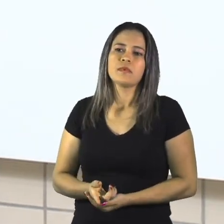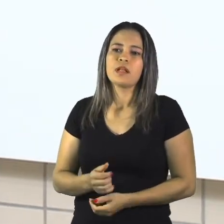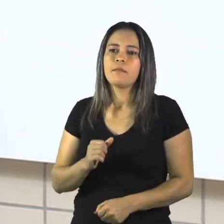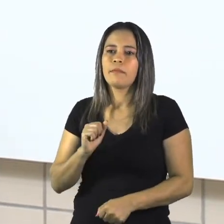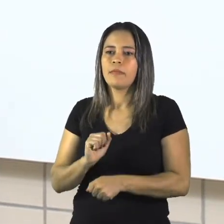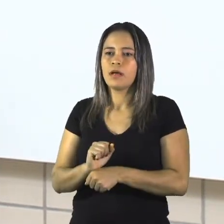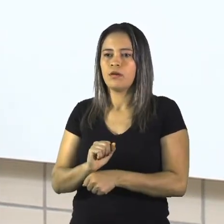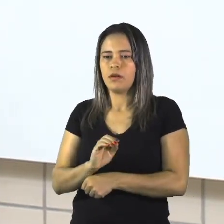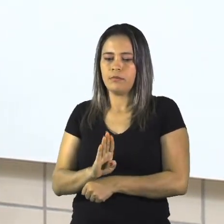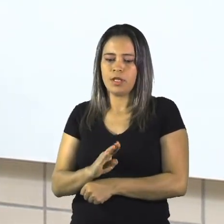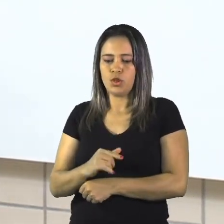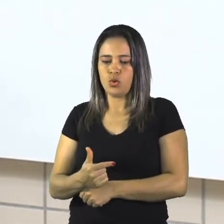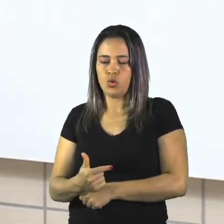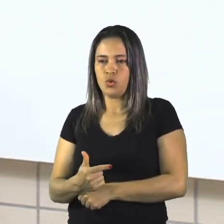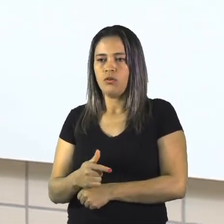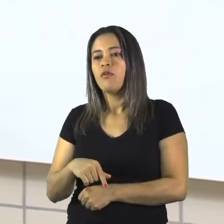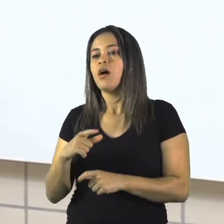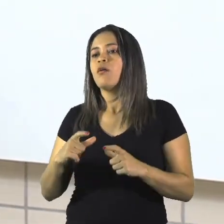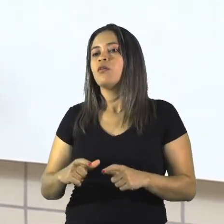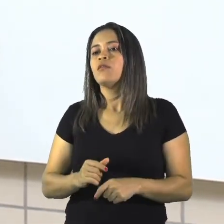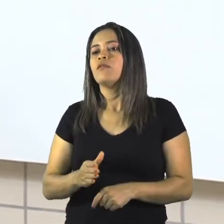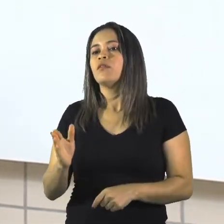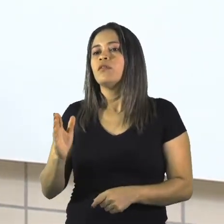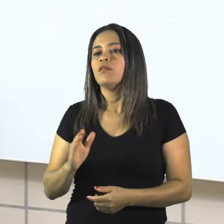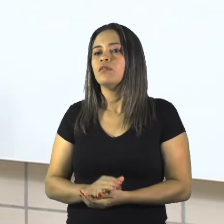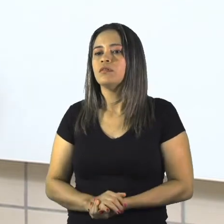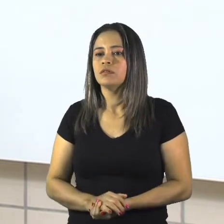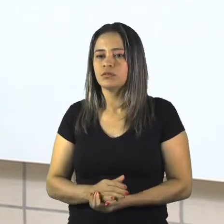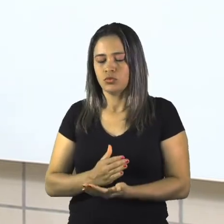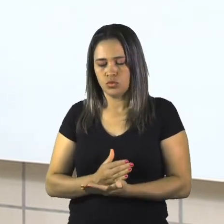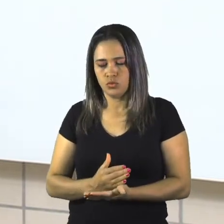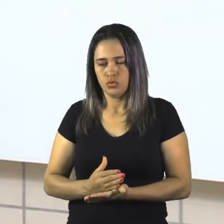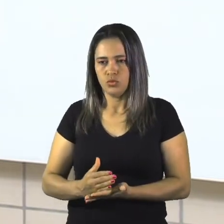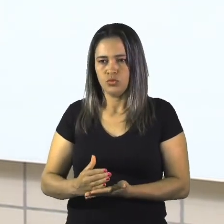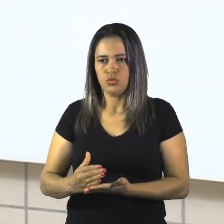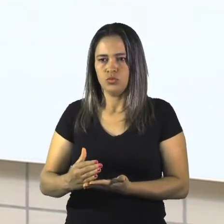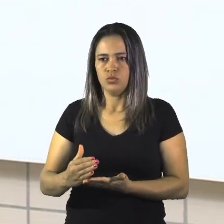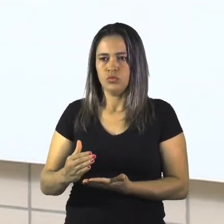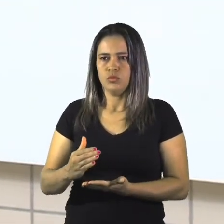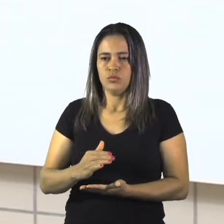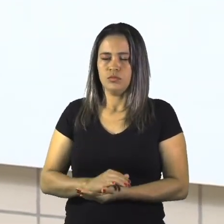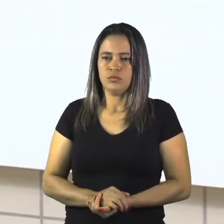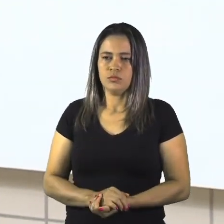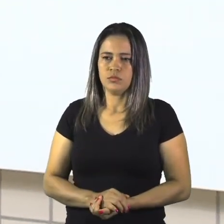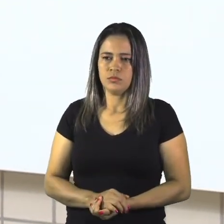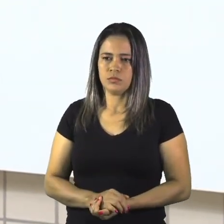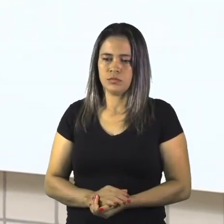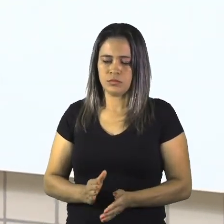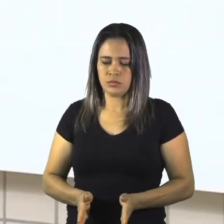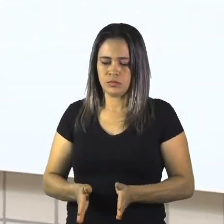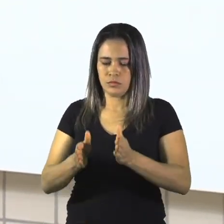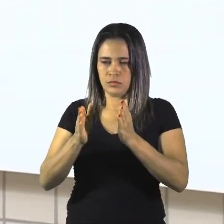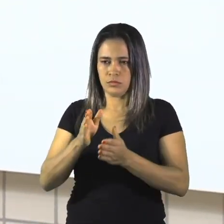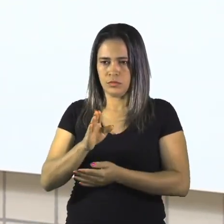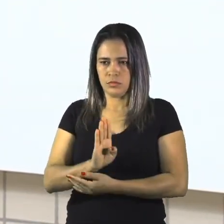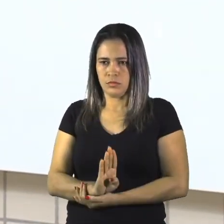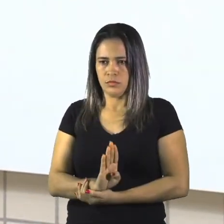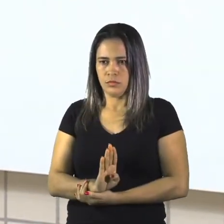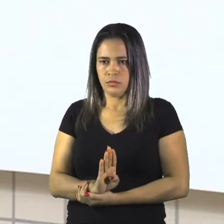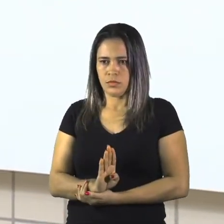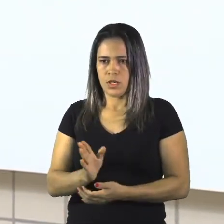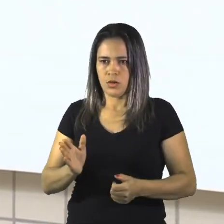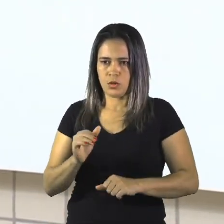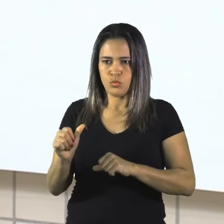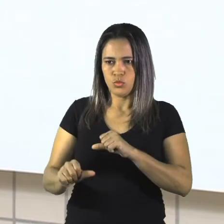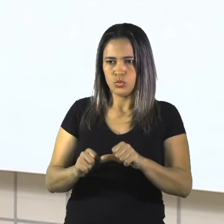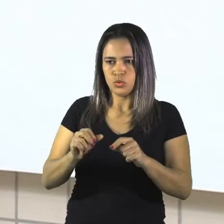na B2, ele foi para onde, né? Continua na coluna B, só que agora ele muda de linha, ele